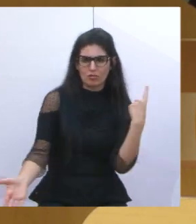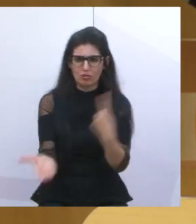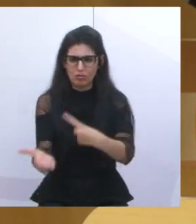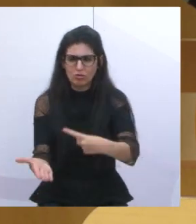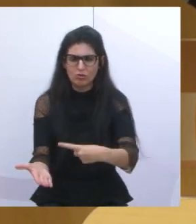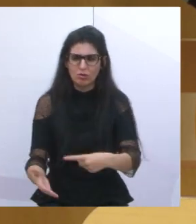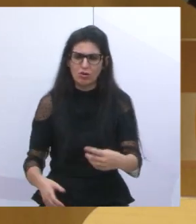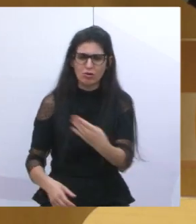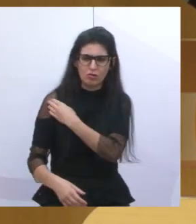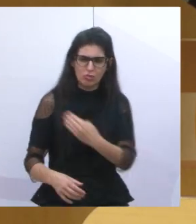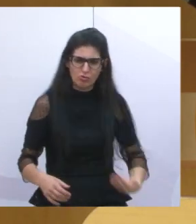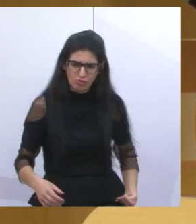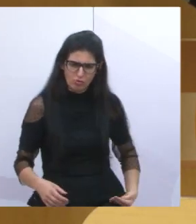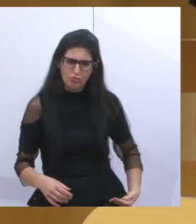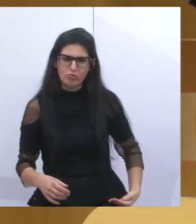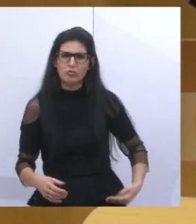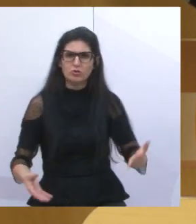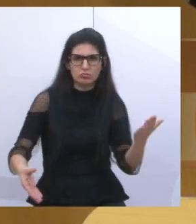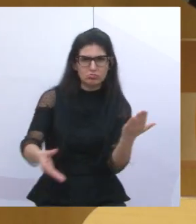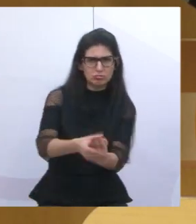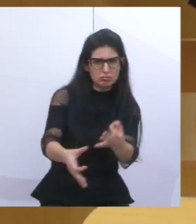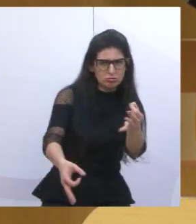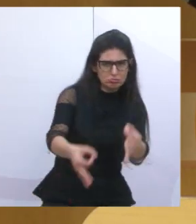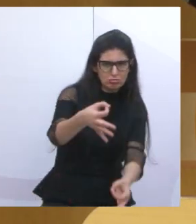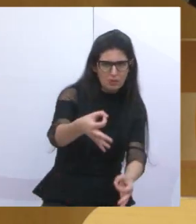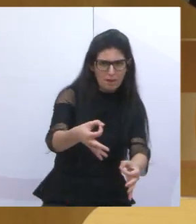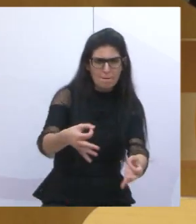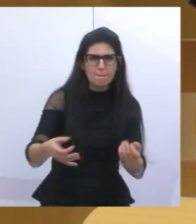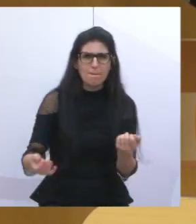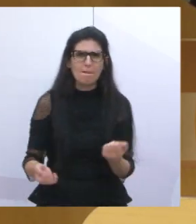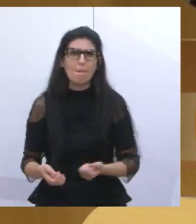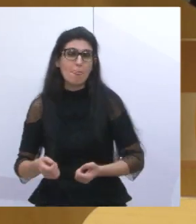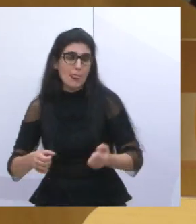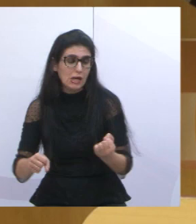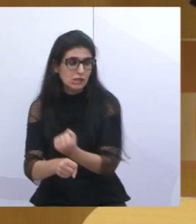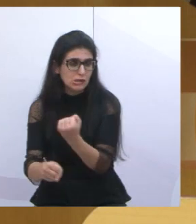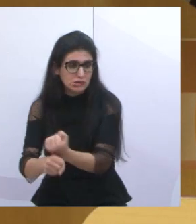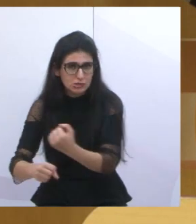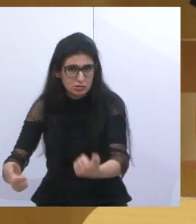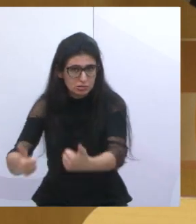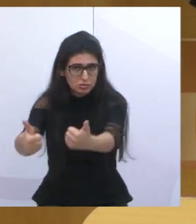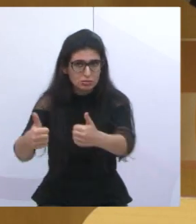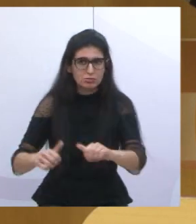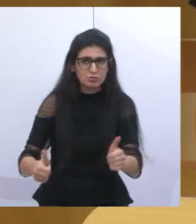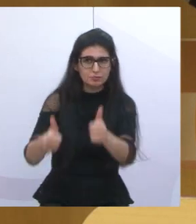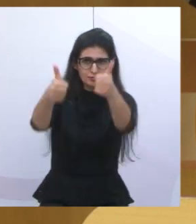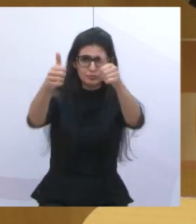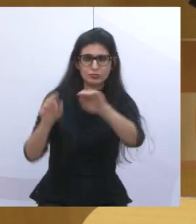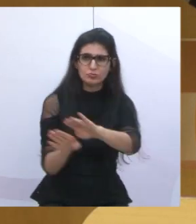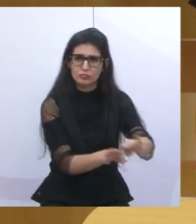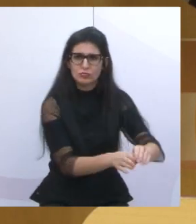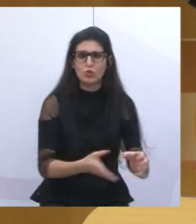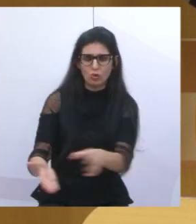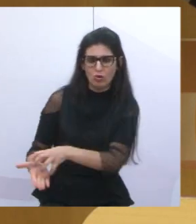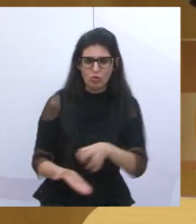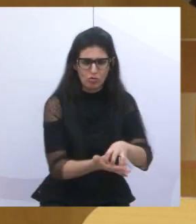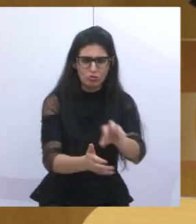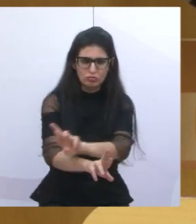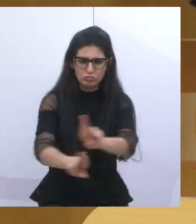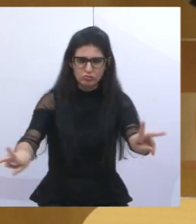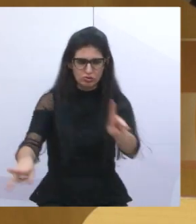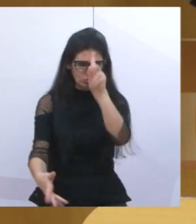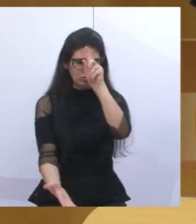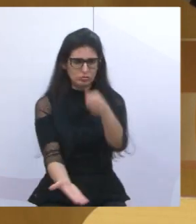a comunidade para execução de obras e melhoramentos. Ocorre que a jurisprudência majoritária tem decidido